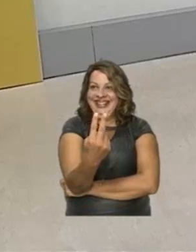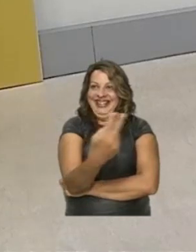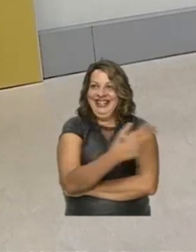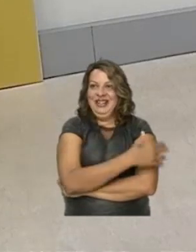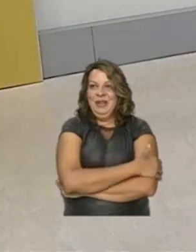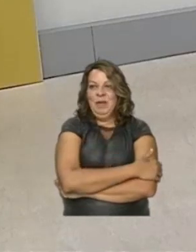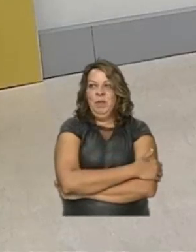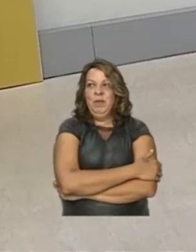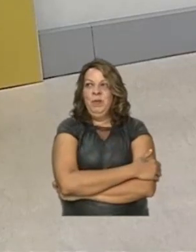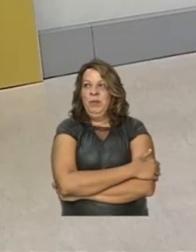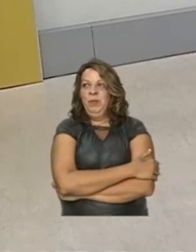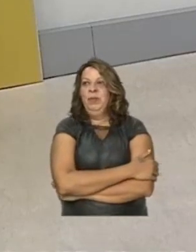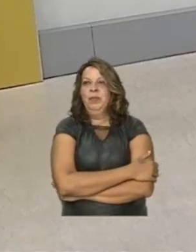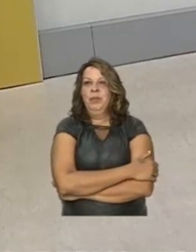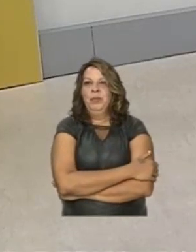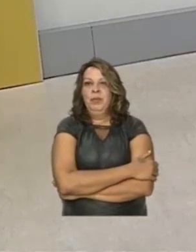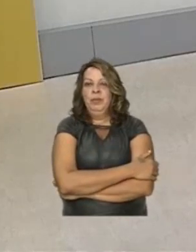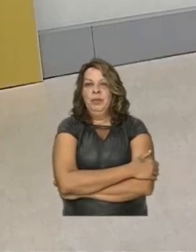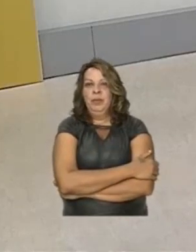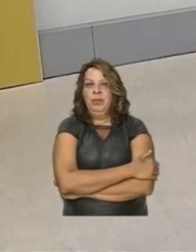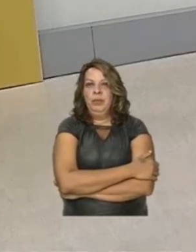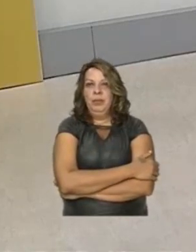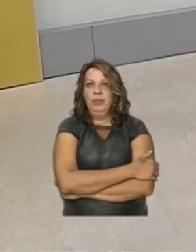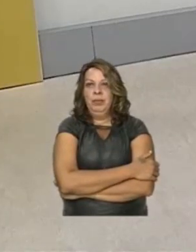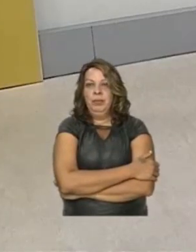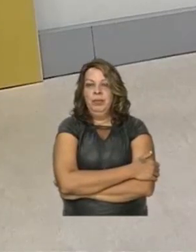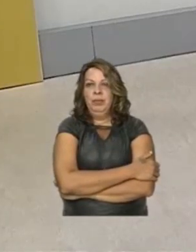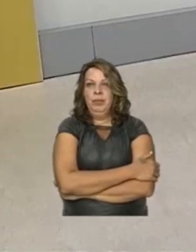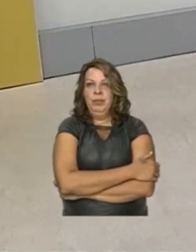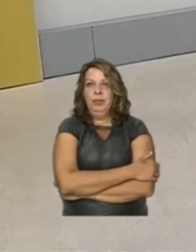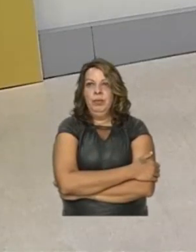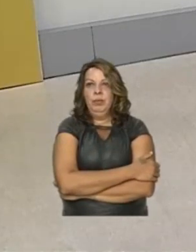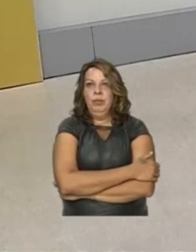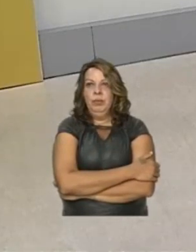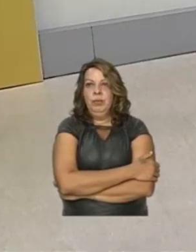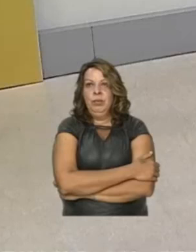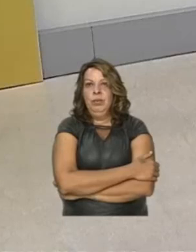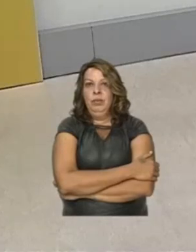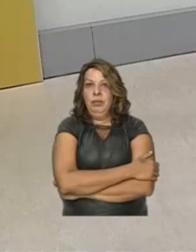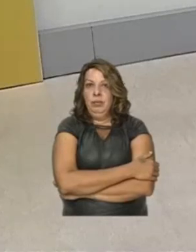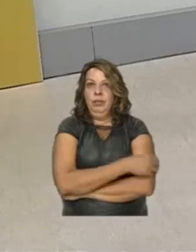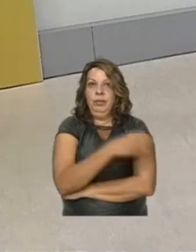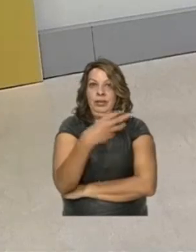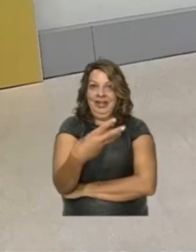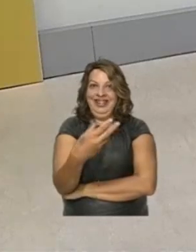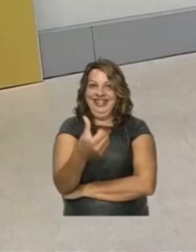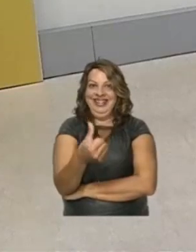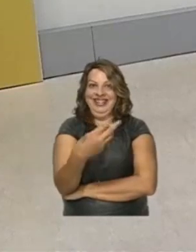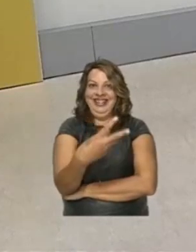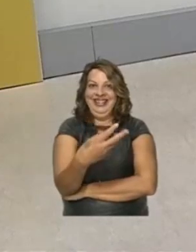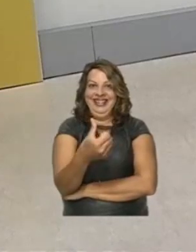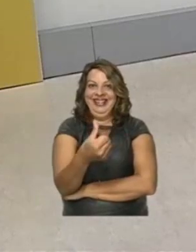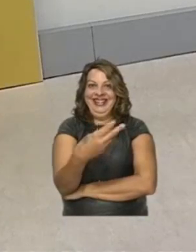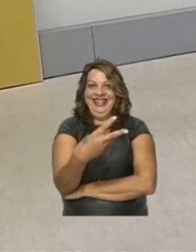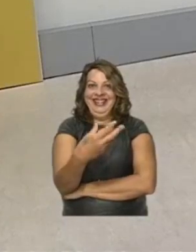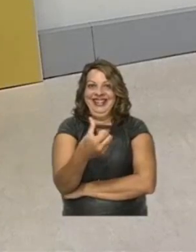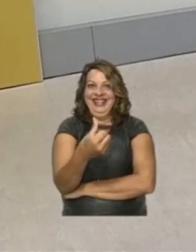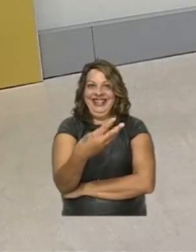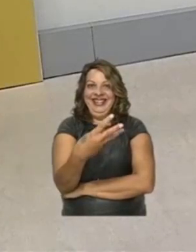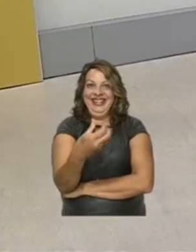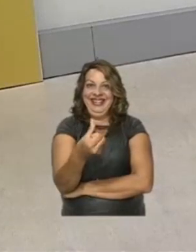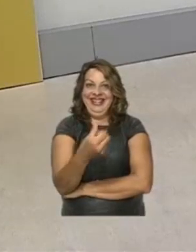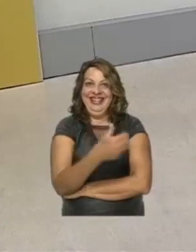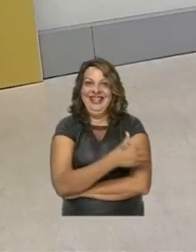bolinha da vez. 2, subiu 2, 0, 2. Vem mais uma subindo e a gente anuncia para você marcar 36.